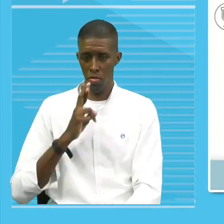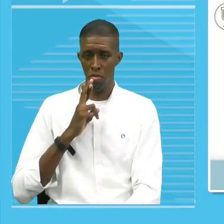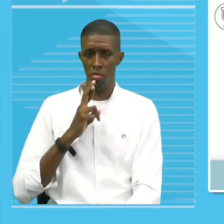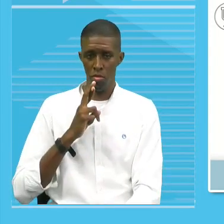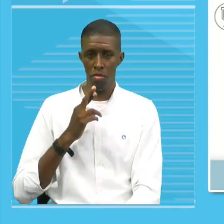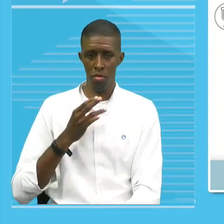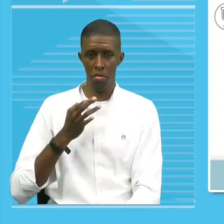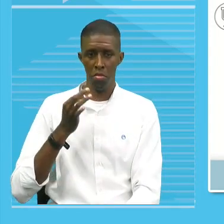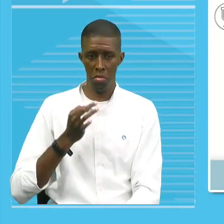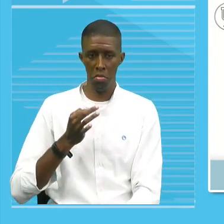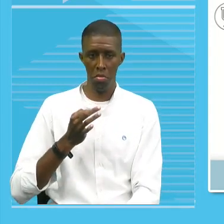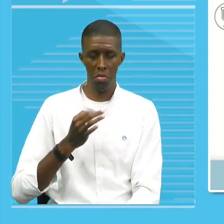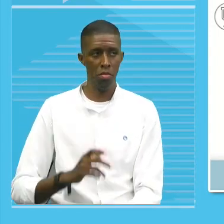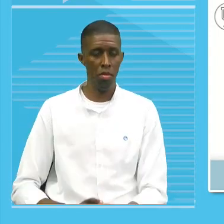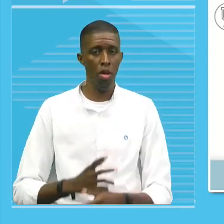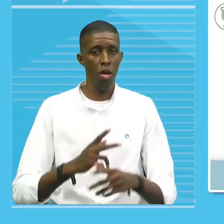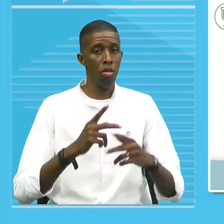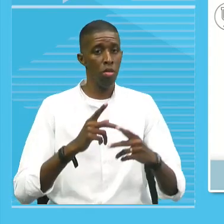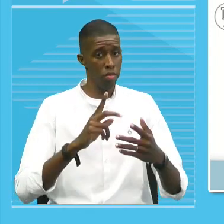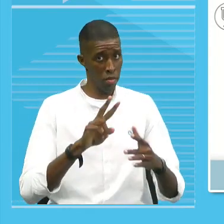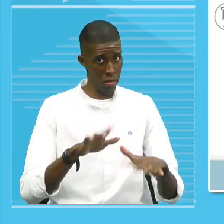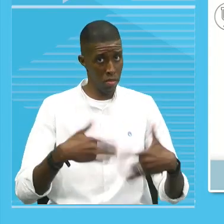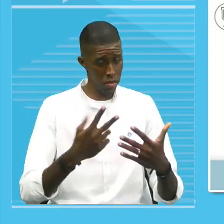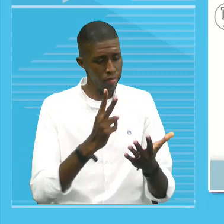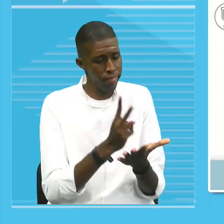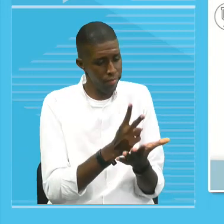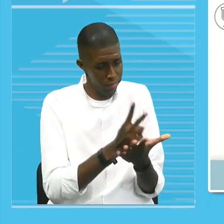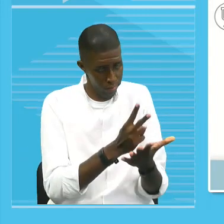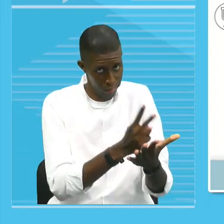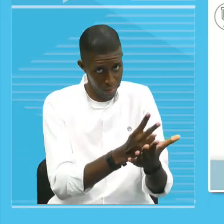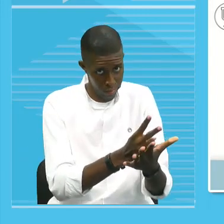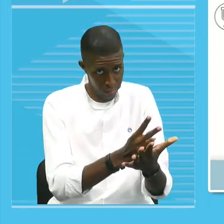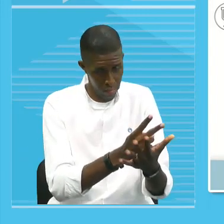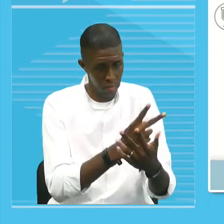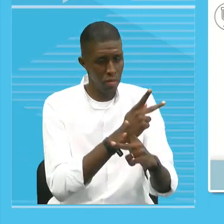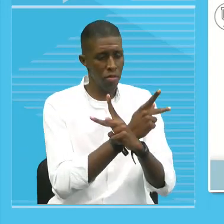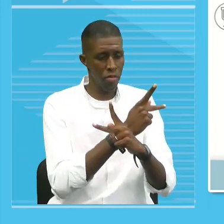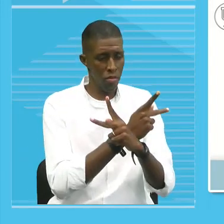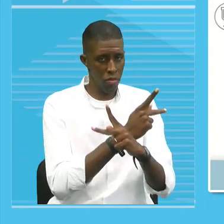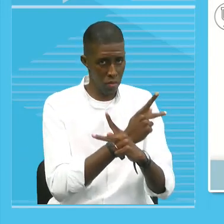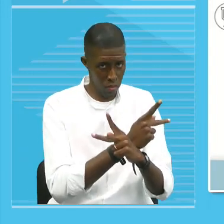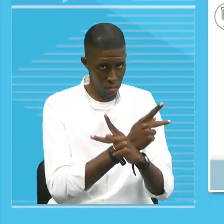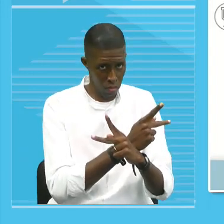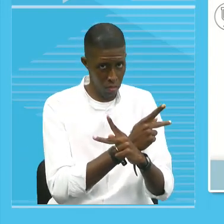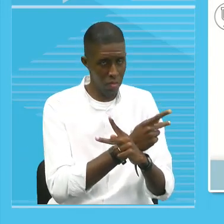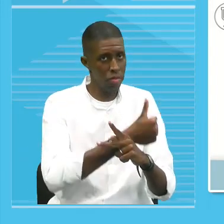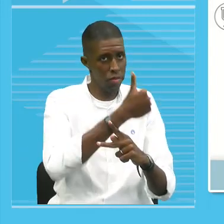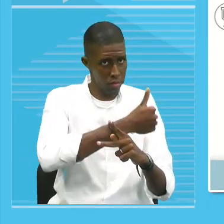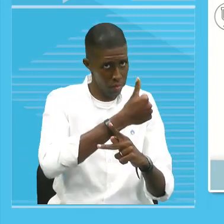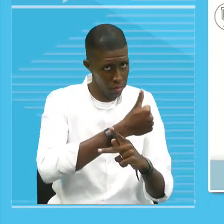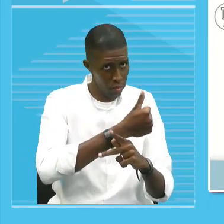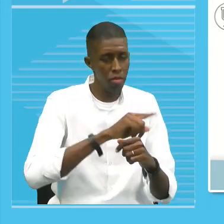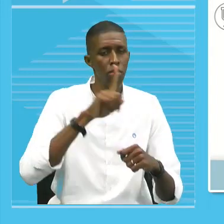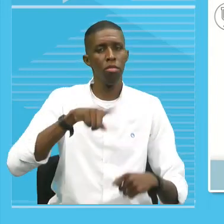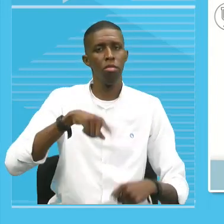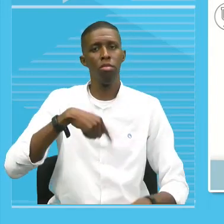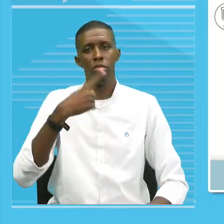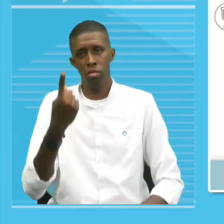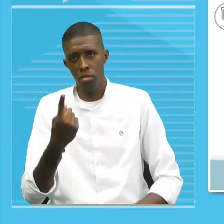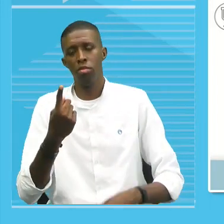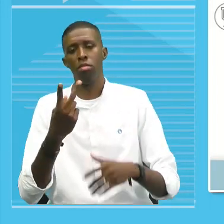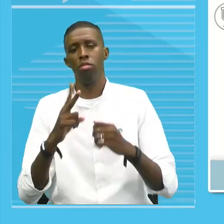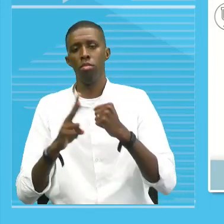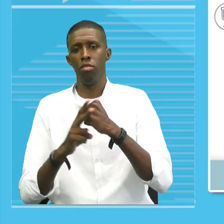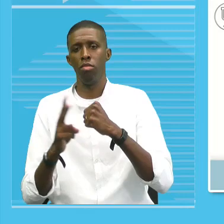digimos a los alunos todo loquepensávamos dissemos aos alunos para os alunos para